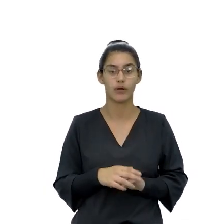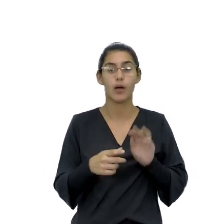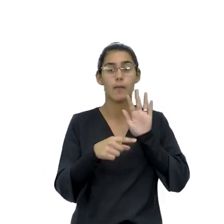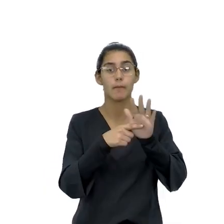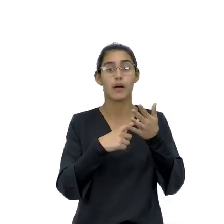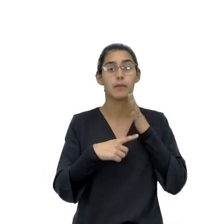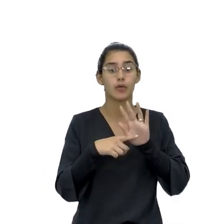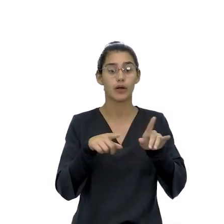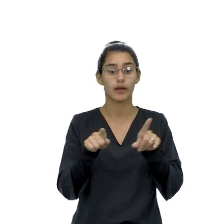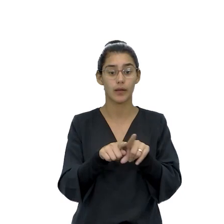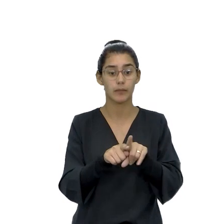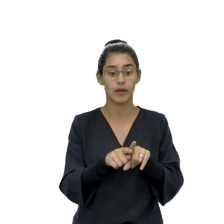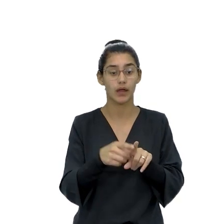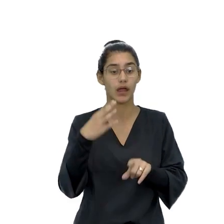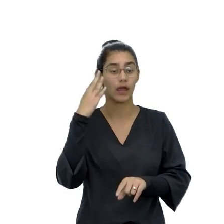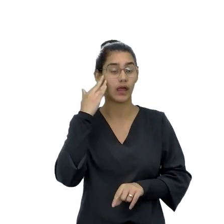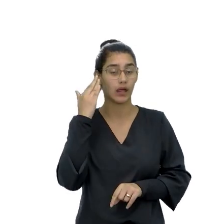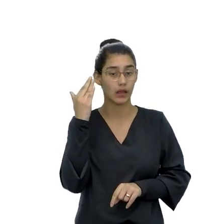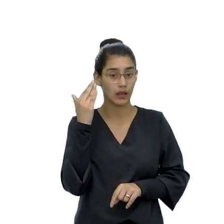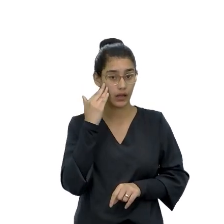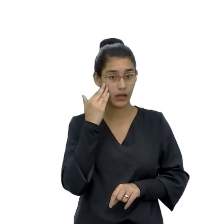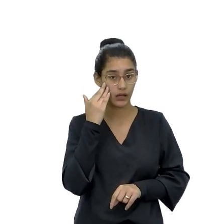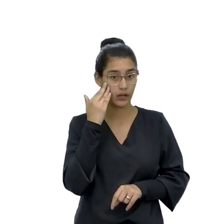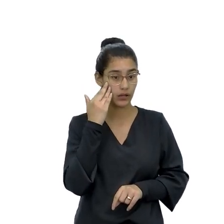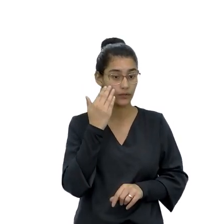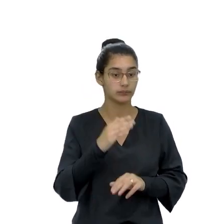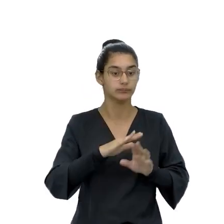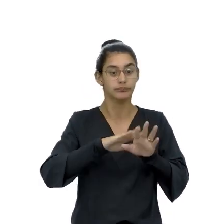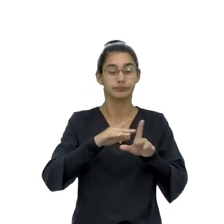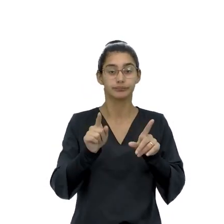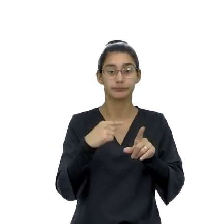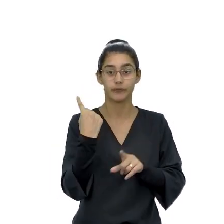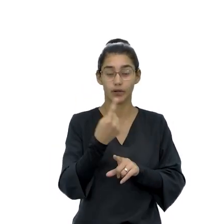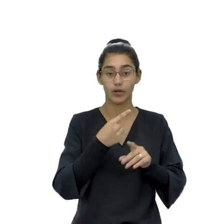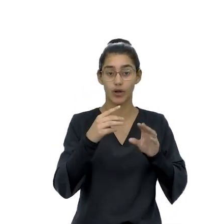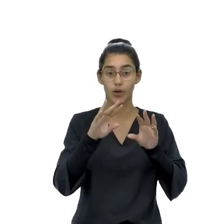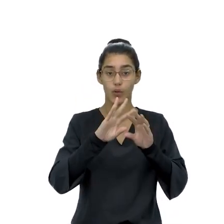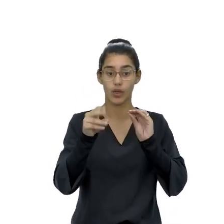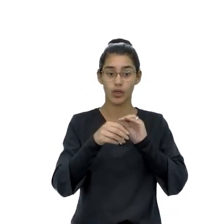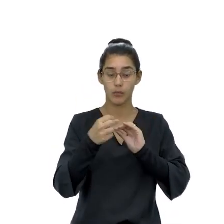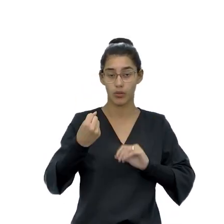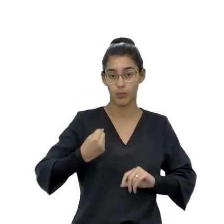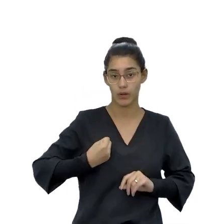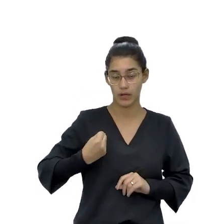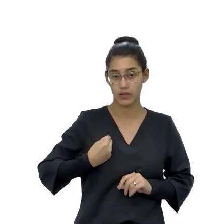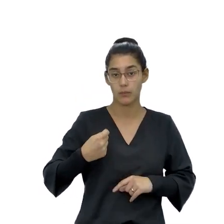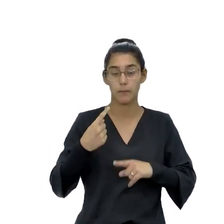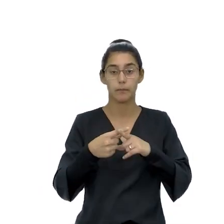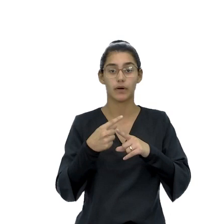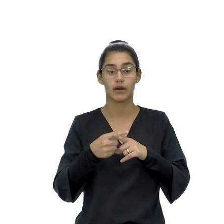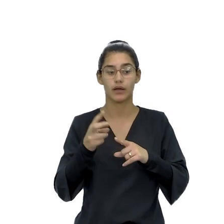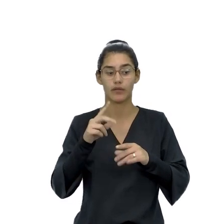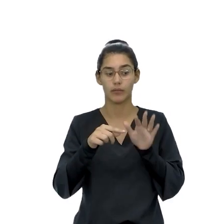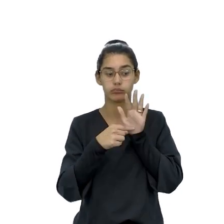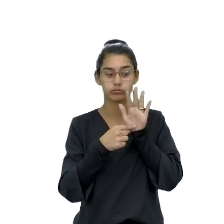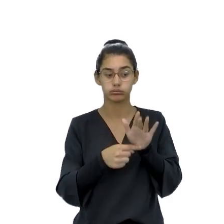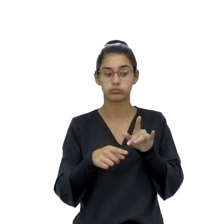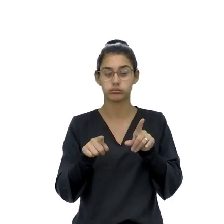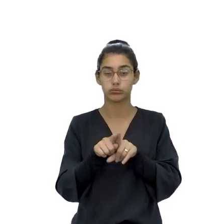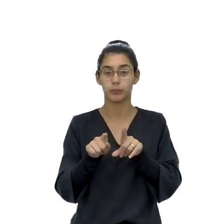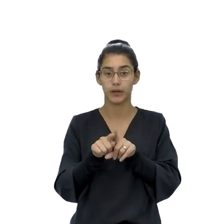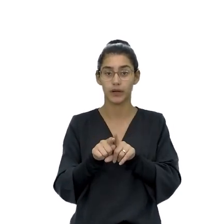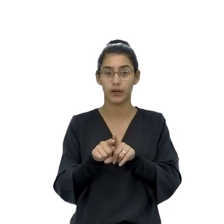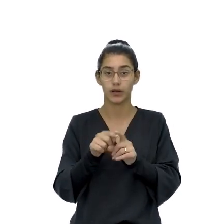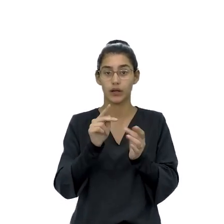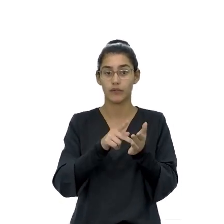Contribui também para que ele compreenda a composição do nosso sistema de numeração, porque ali ele está,